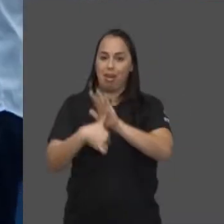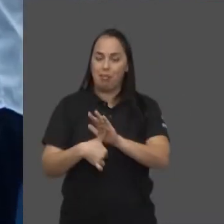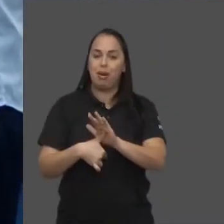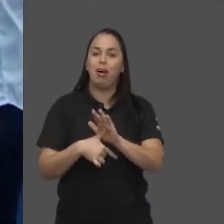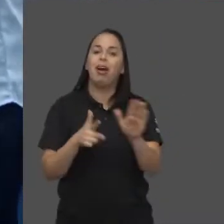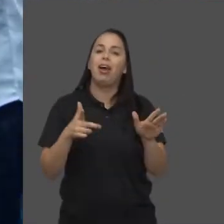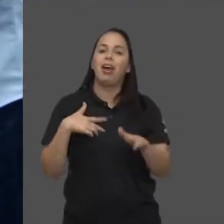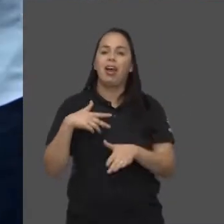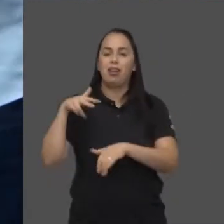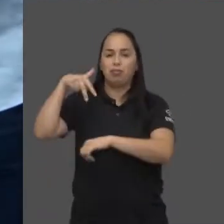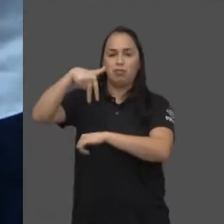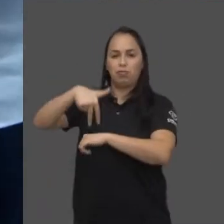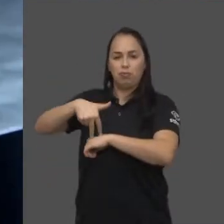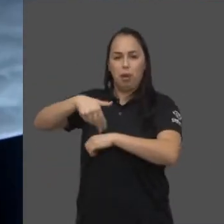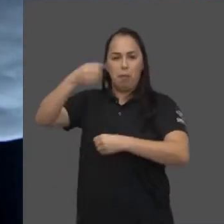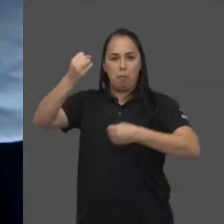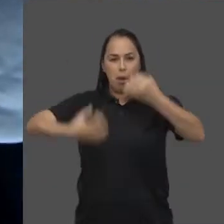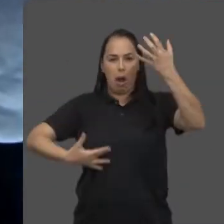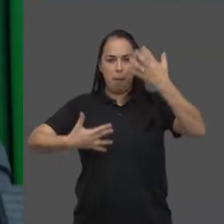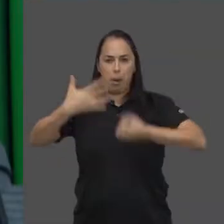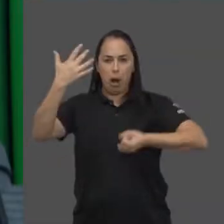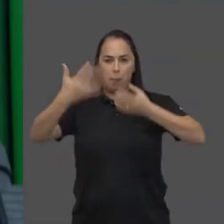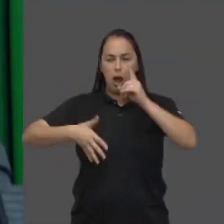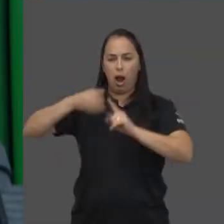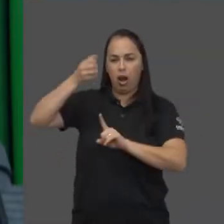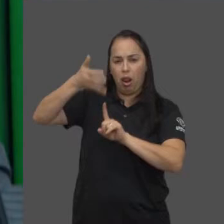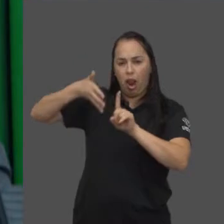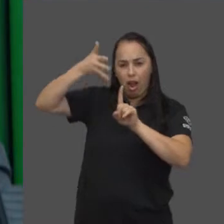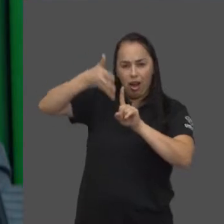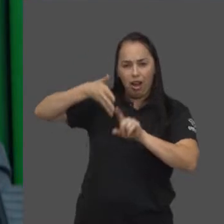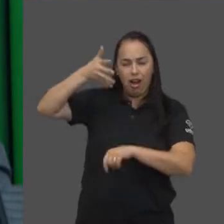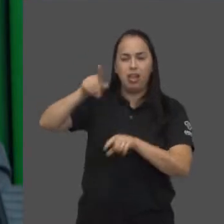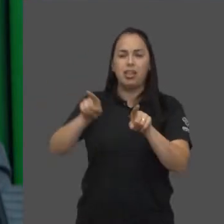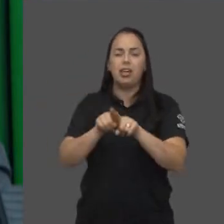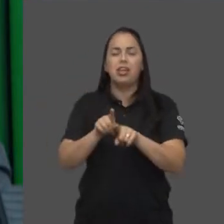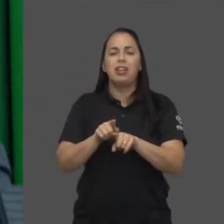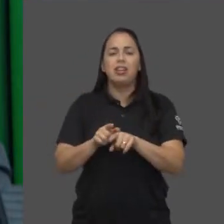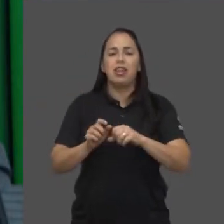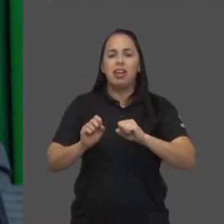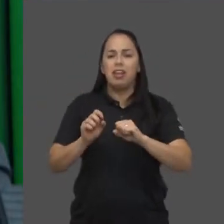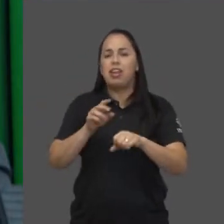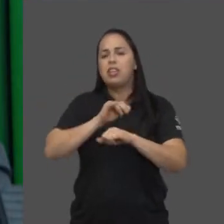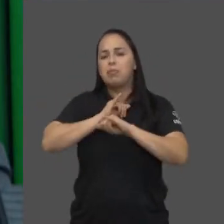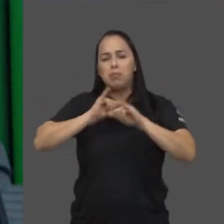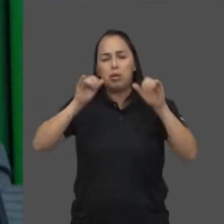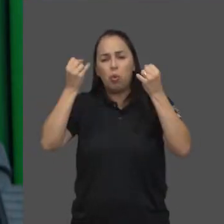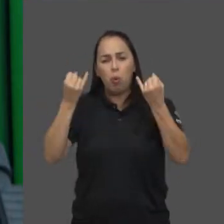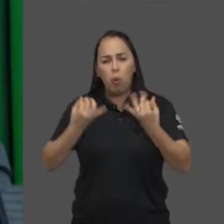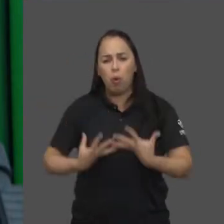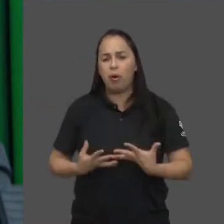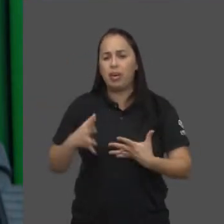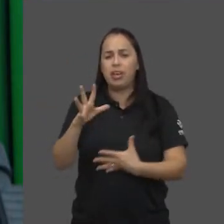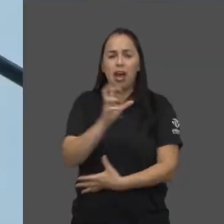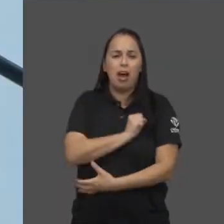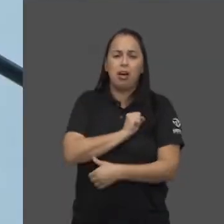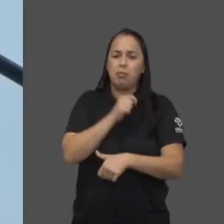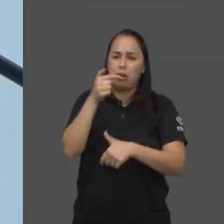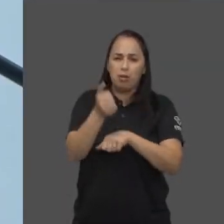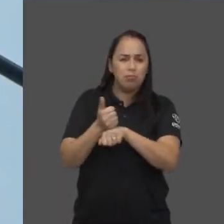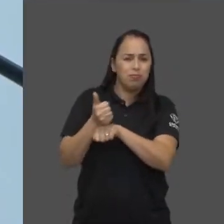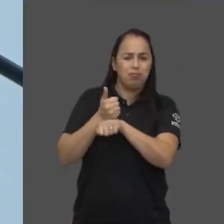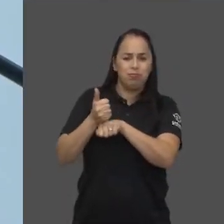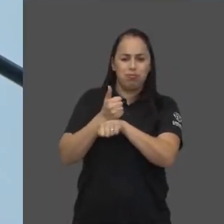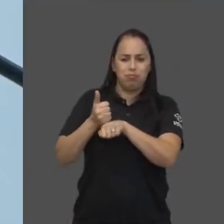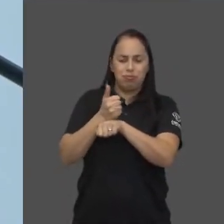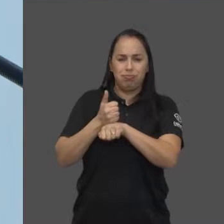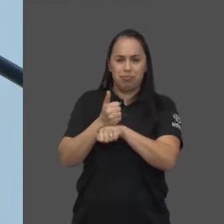ogawa em mãos pelo vereador juvenil Silvério após receber a homenagem Maurício discursou para os presentes e